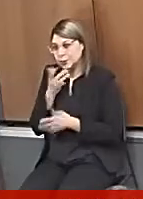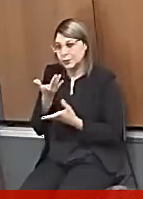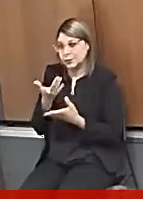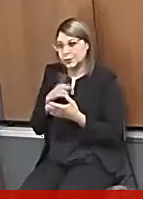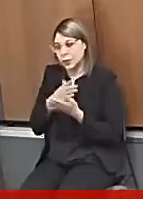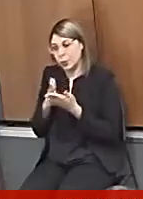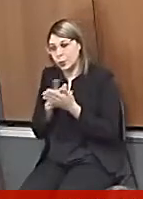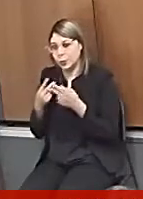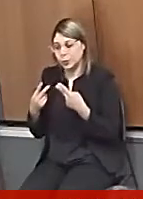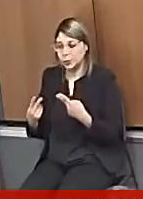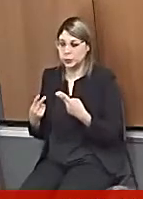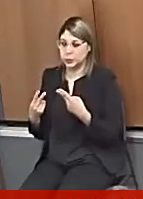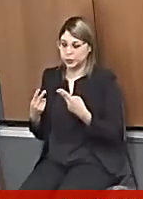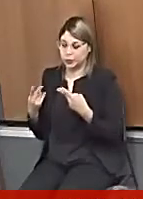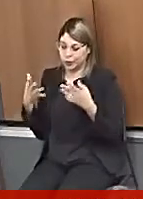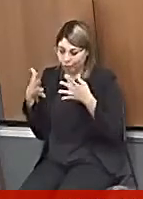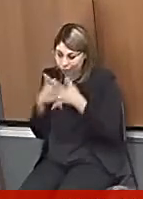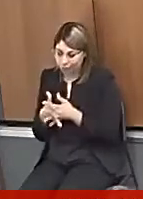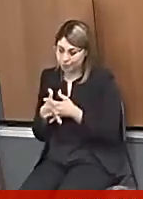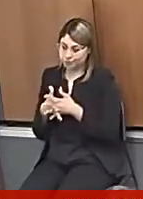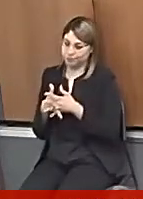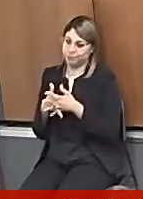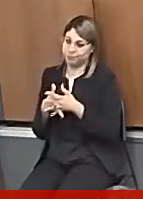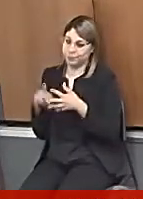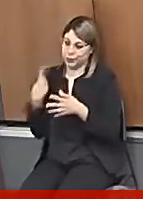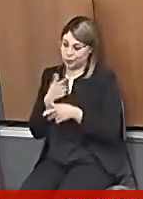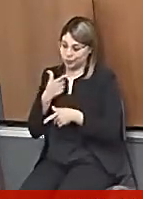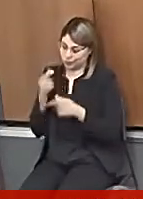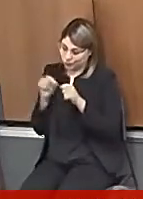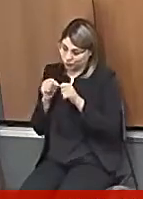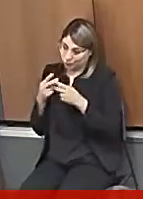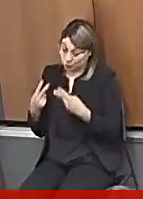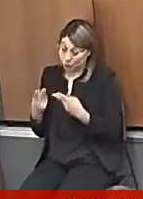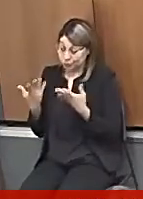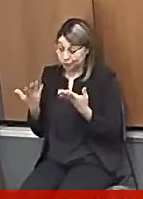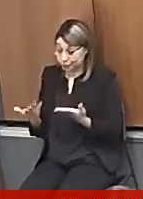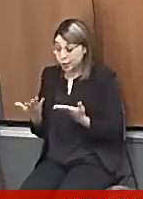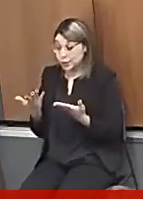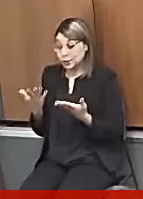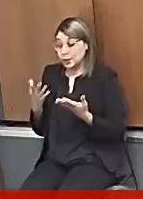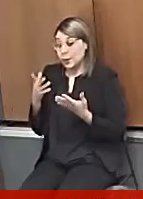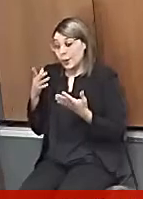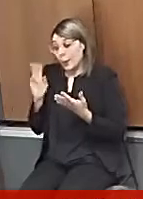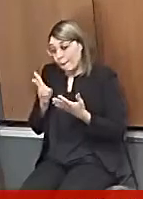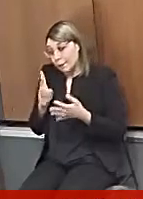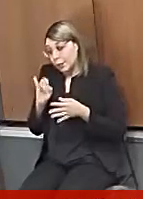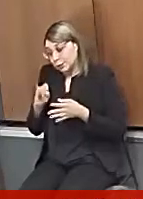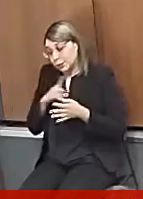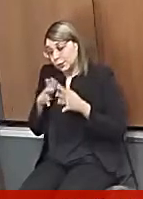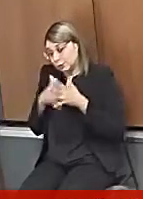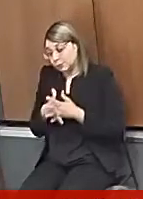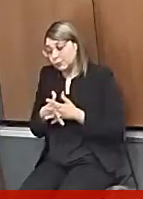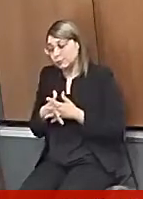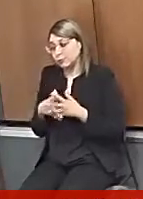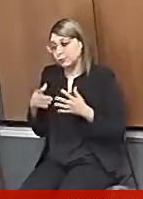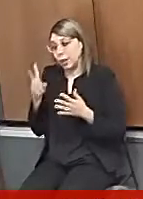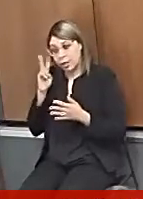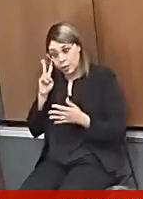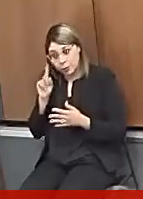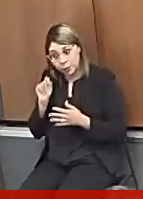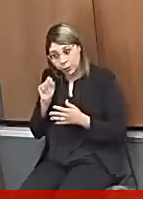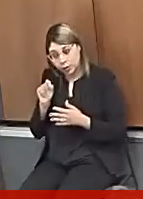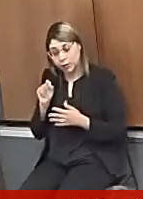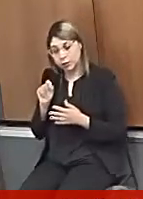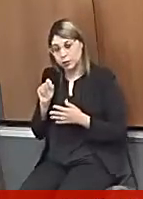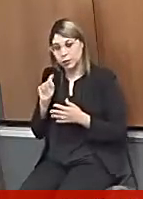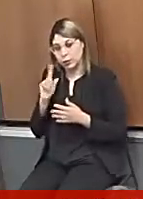né e pedem da gente agir mas mesmo com esses empecilhos eu quero lembrar que nas